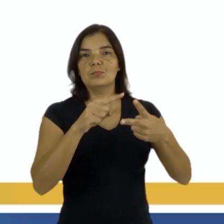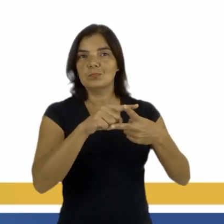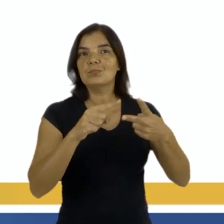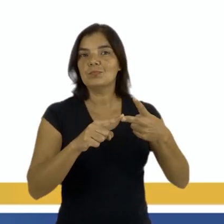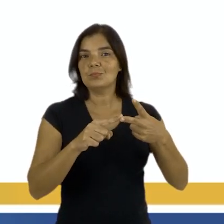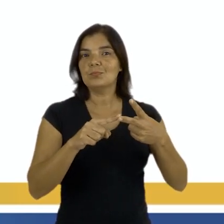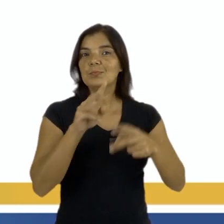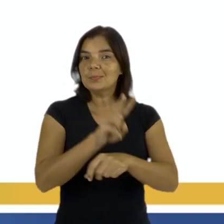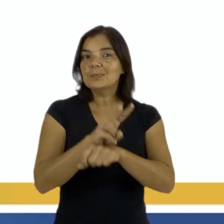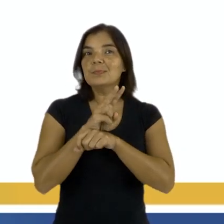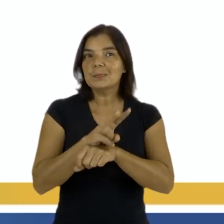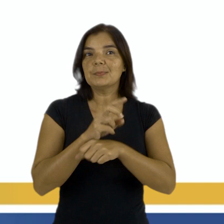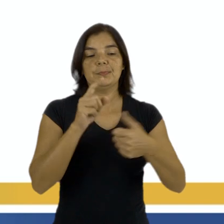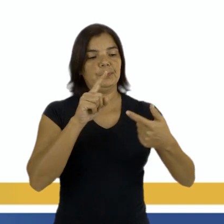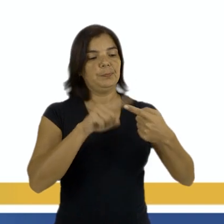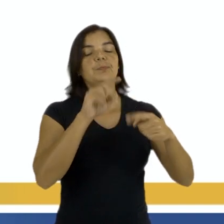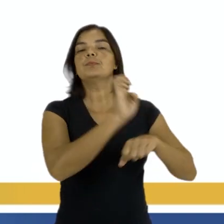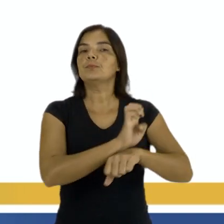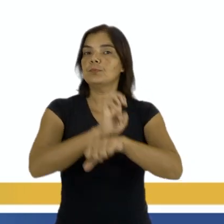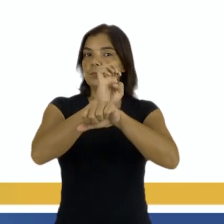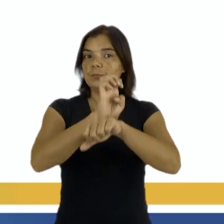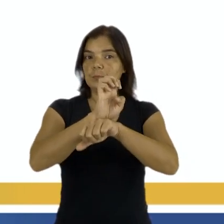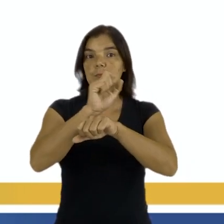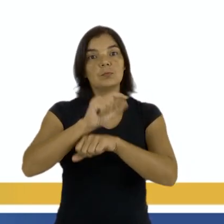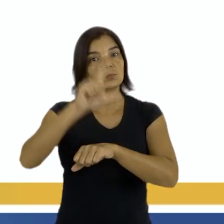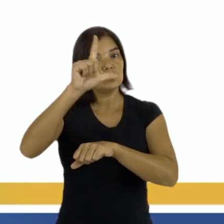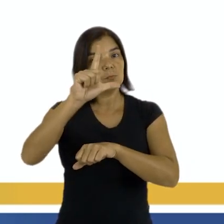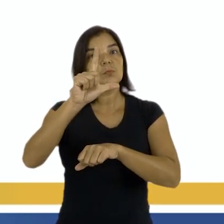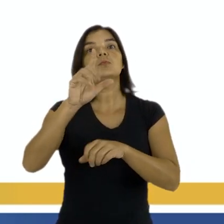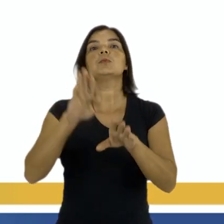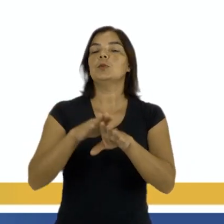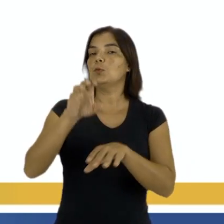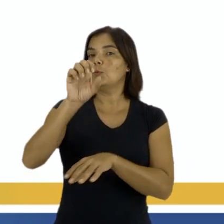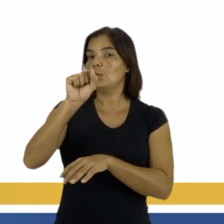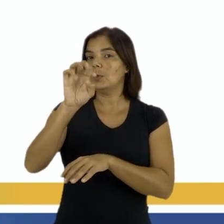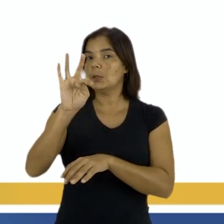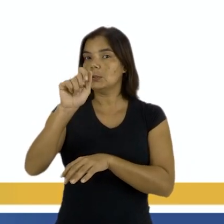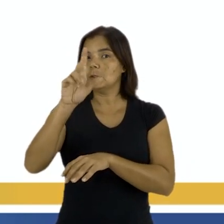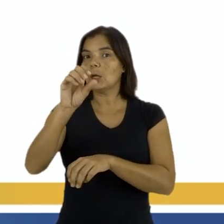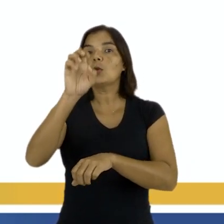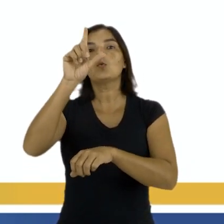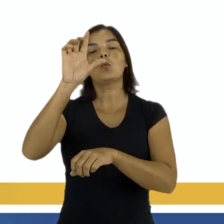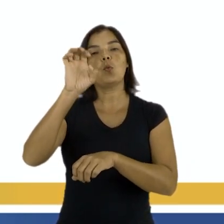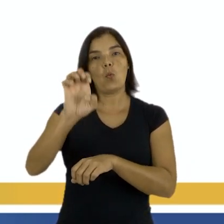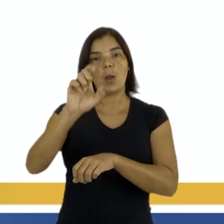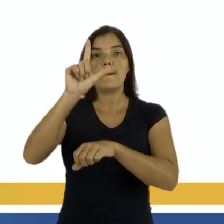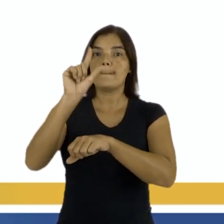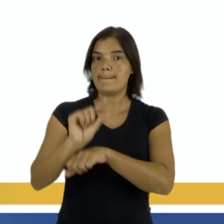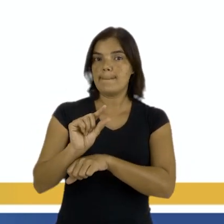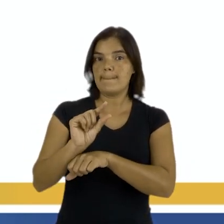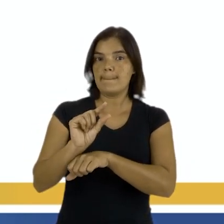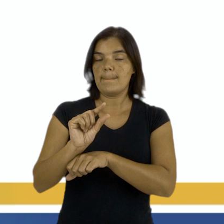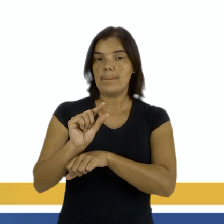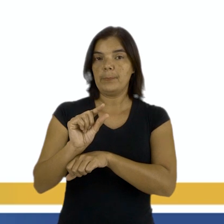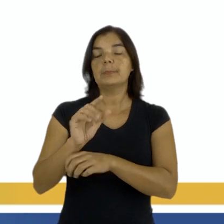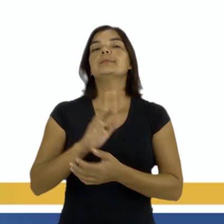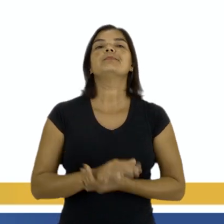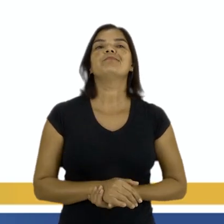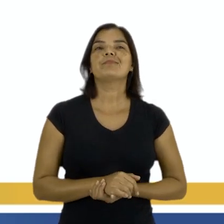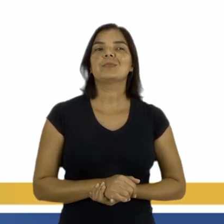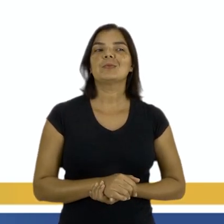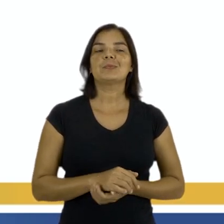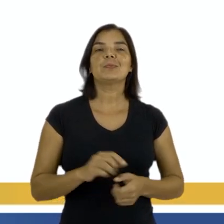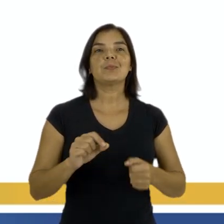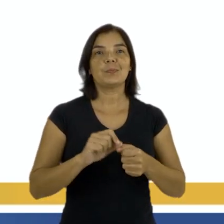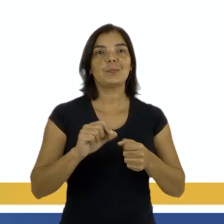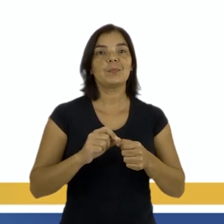Estado, não é? O Estado com E maiúsculo e o Estado com E minúsculo. Se você observar aí, o termo Estado, como a gente sabe, né,